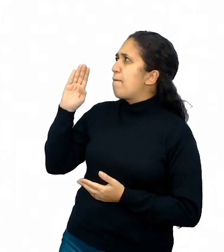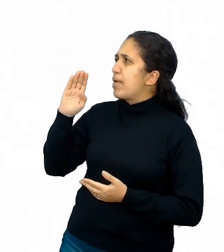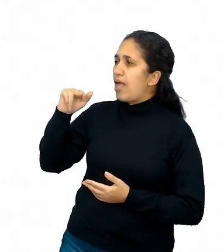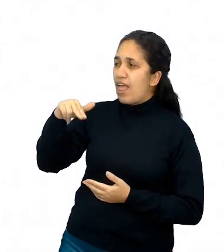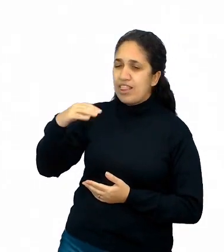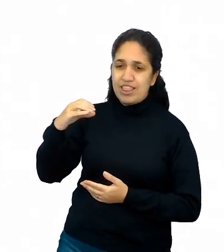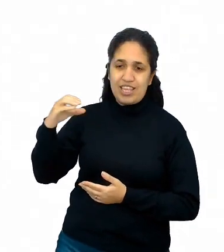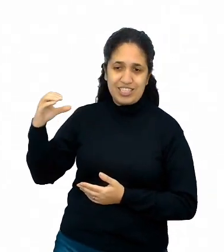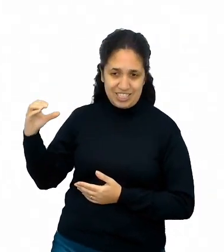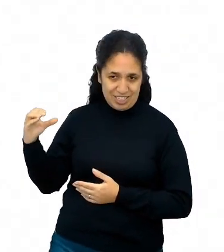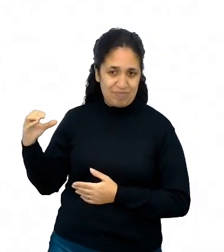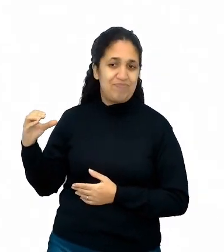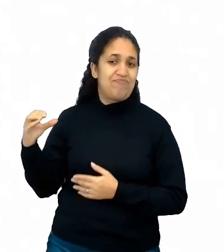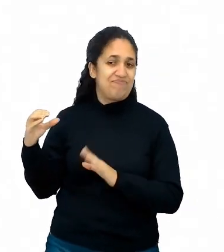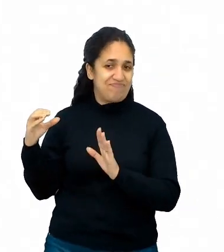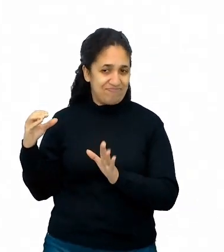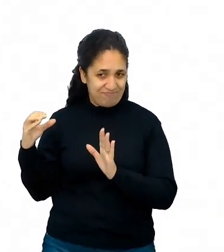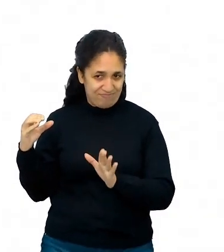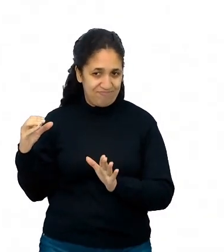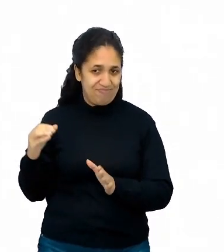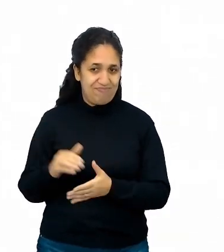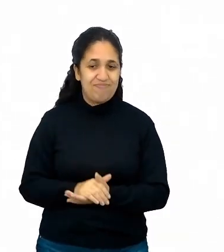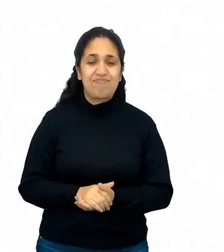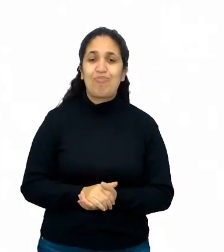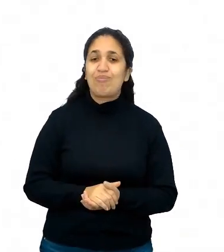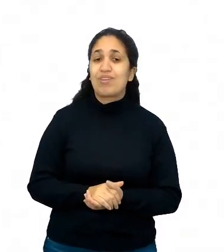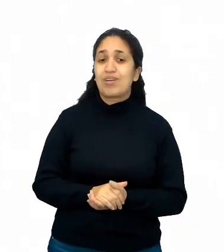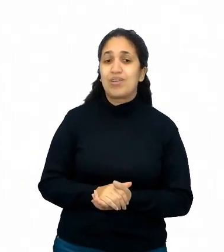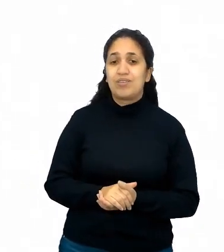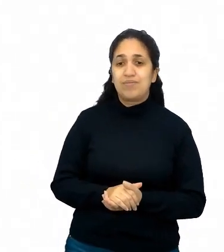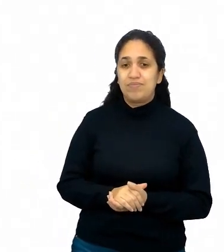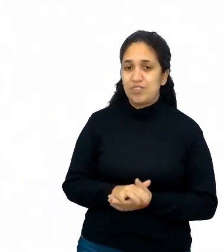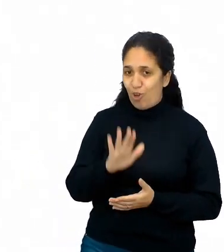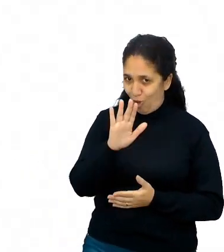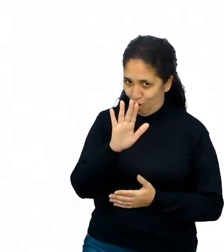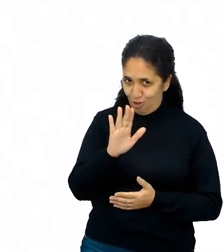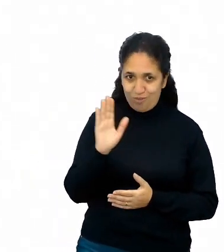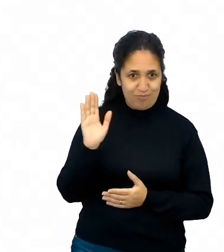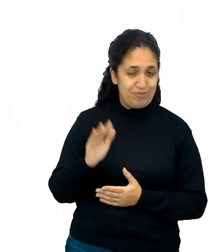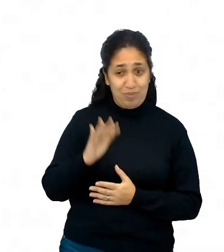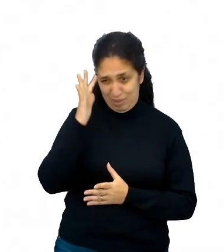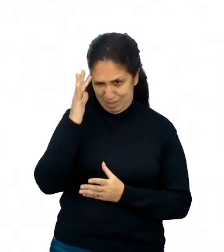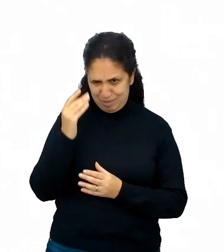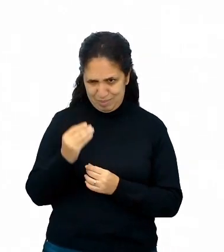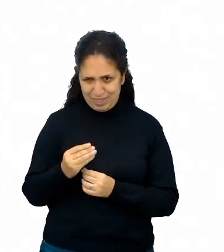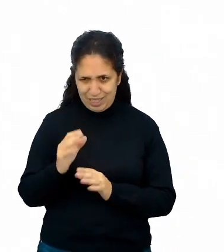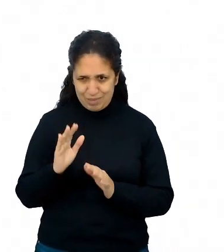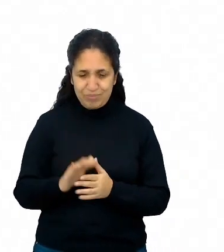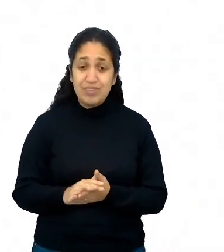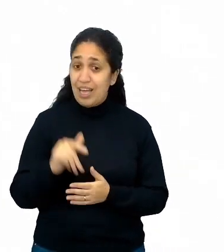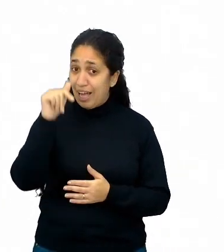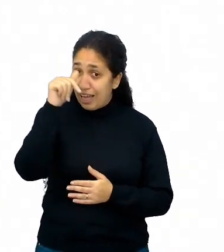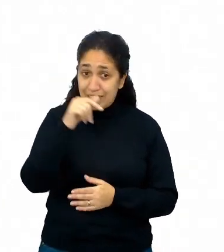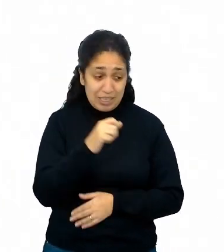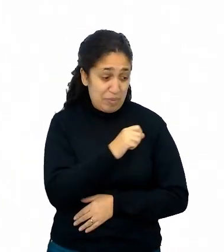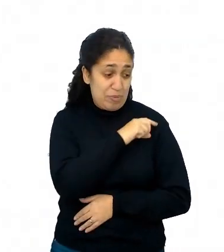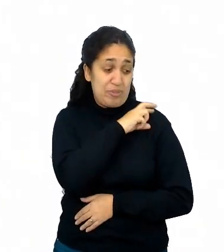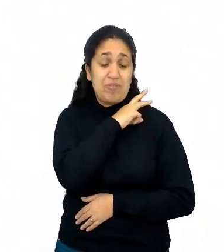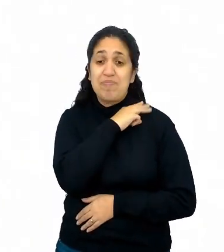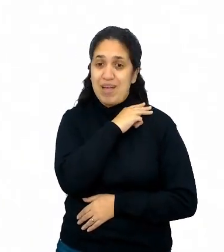BNCC. Então, trazendo, vamos afunilar mais ainda, trazendo aqui para o ensino